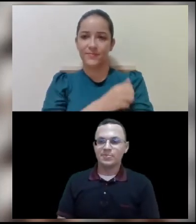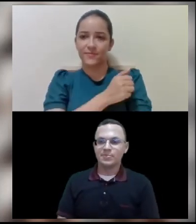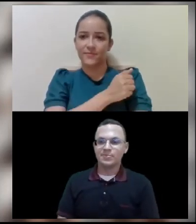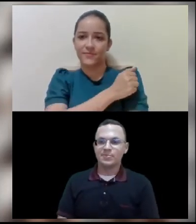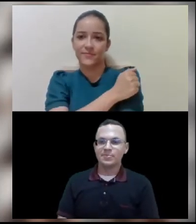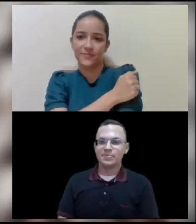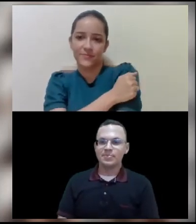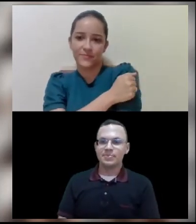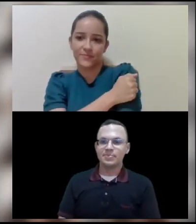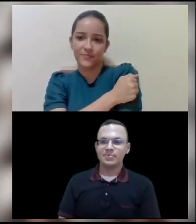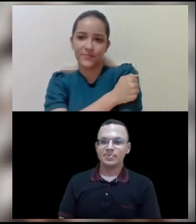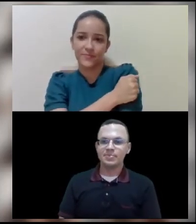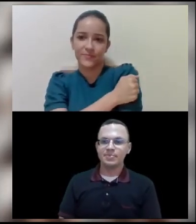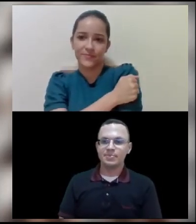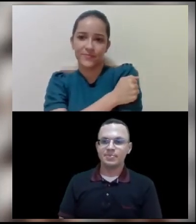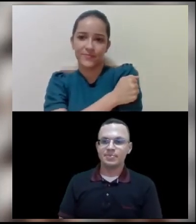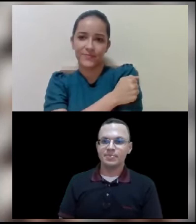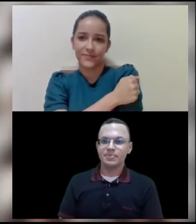Aluno.